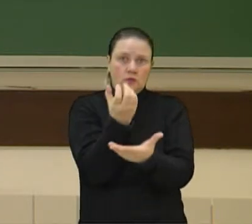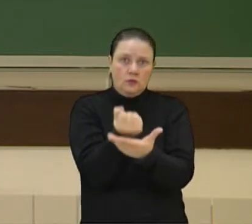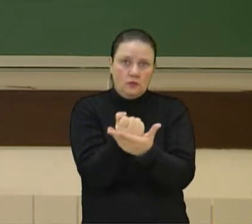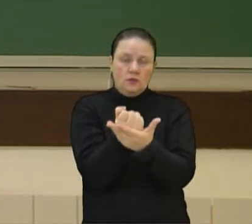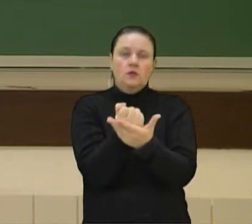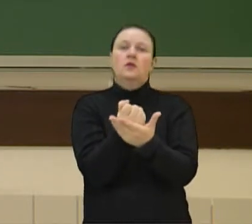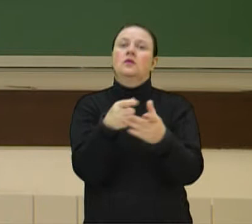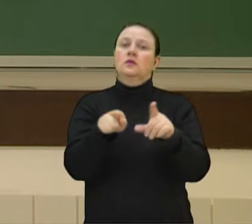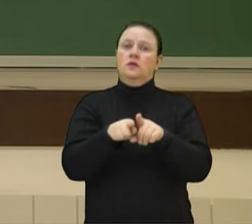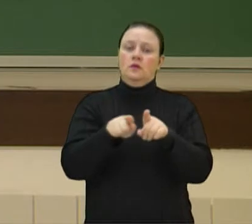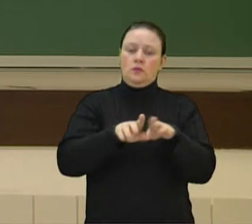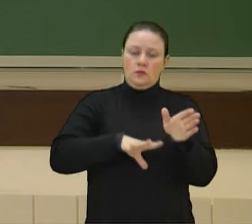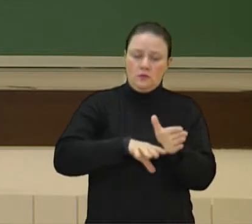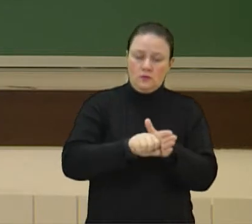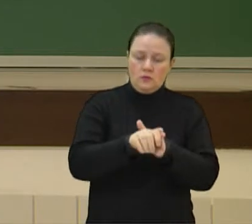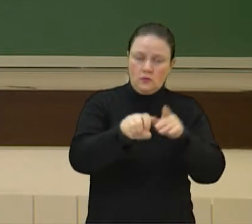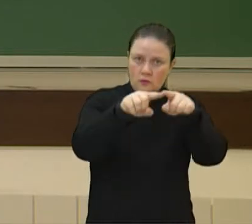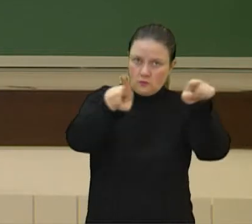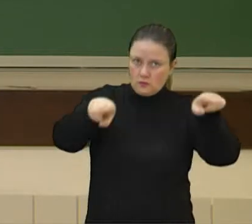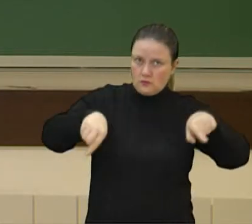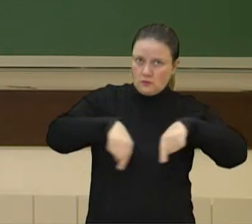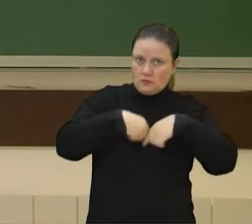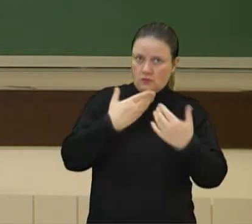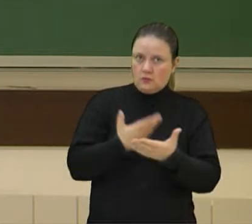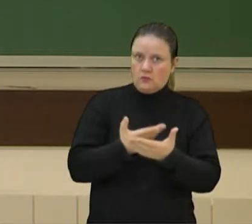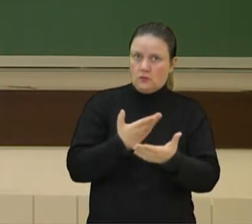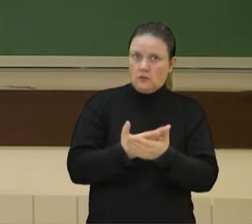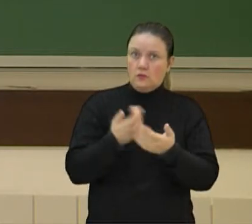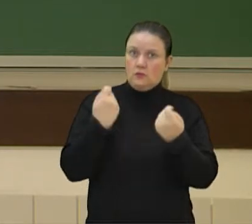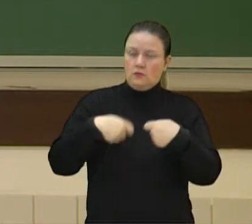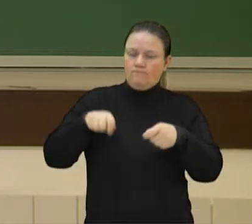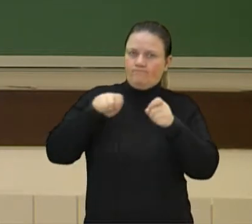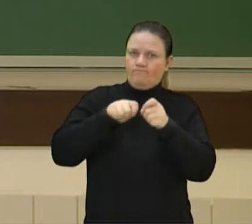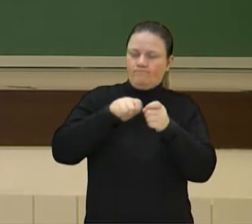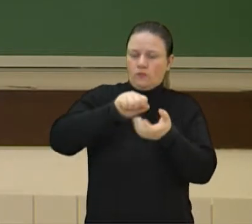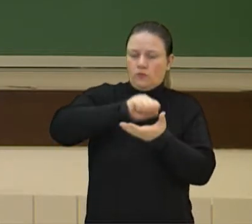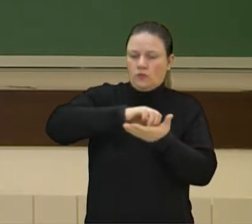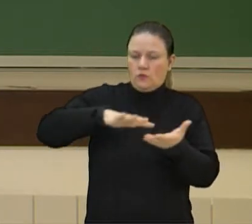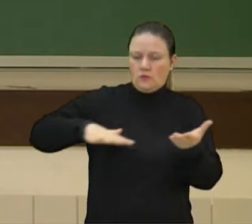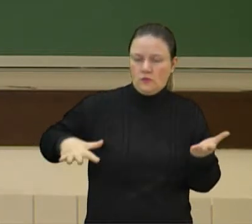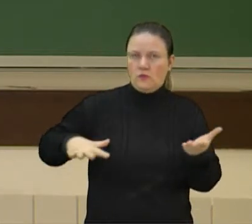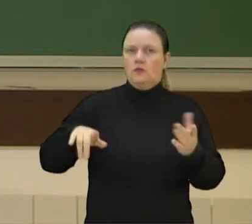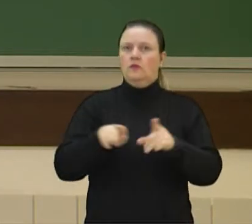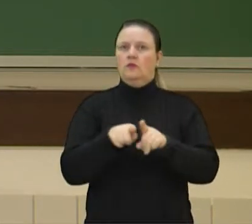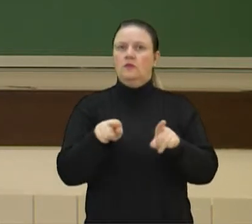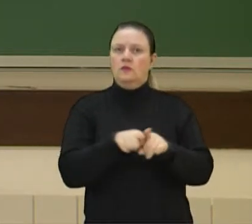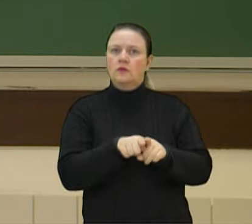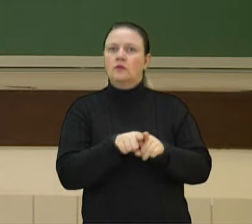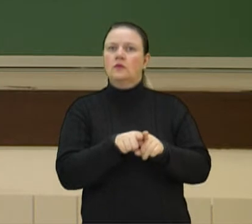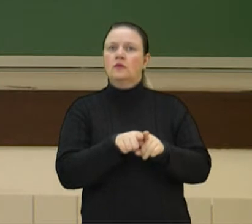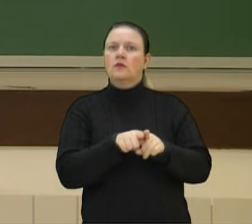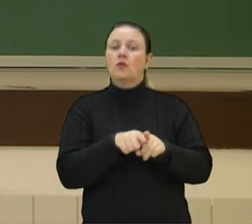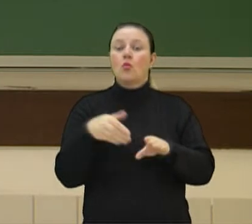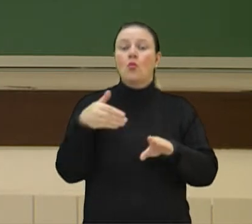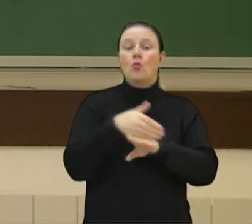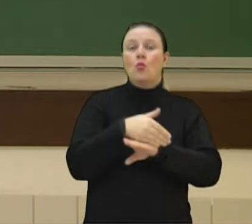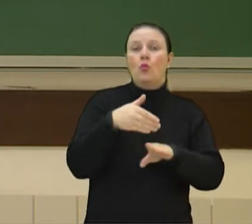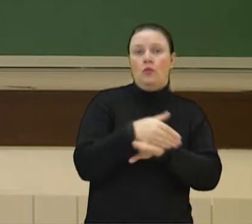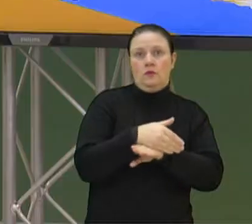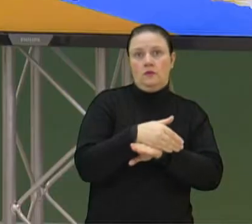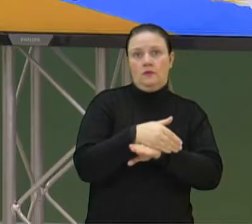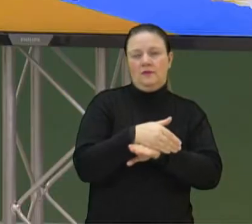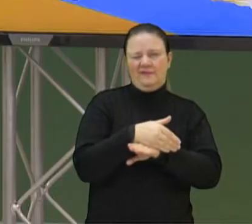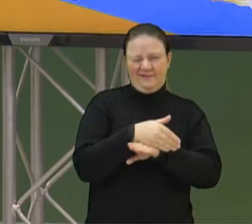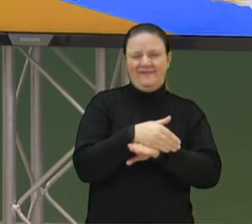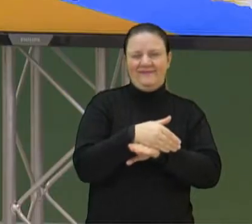Class, né? Você deve realizar a atividade da disciplina para contabilizar a sua frequência. Então,